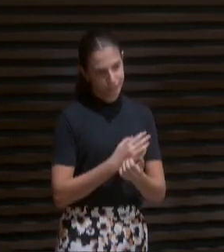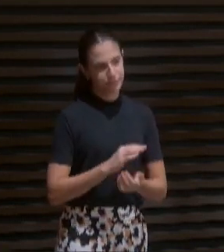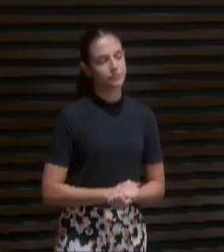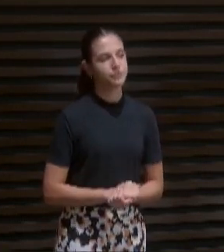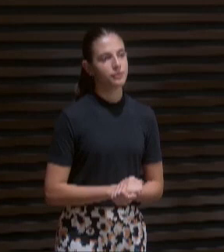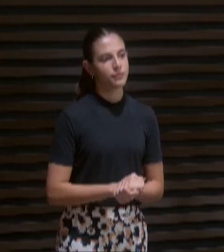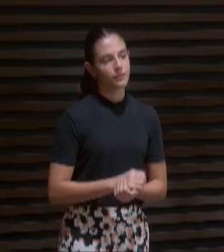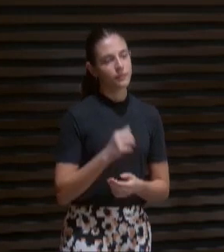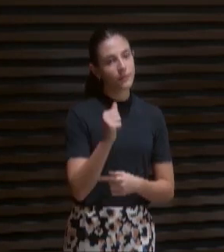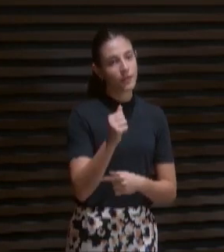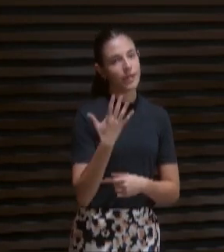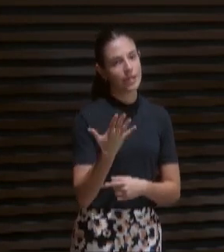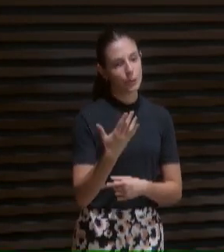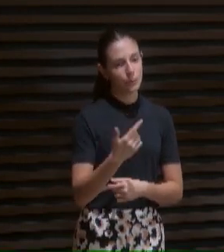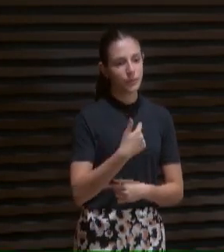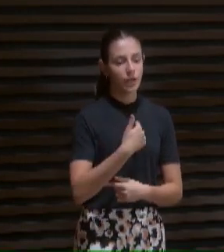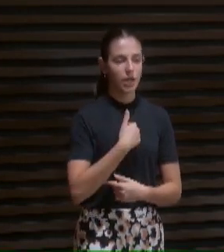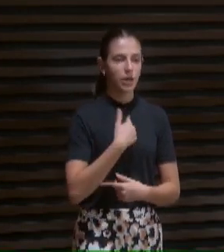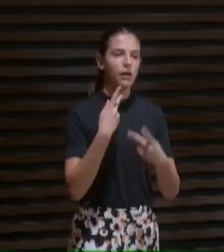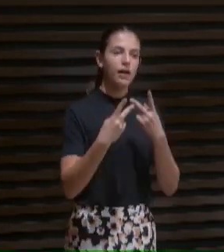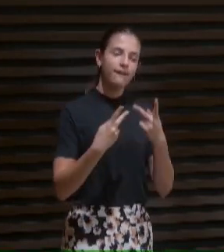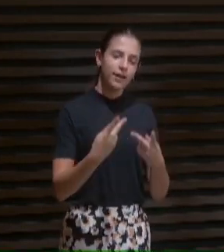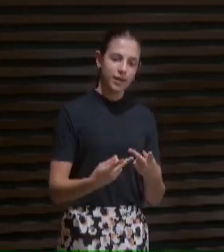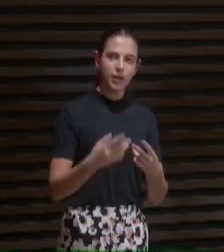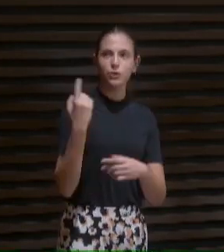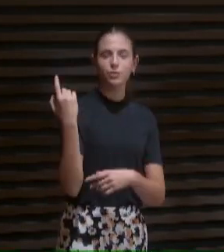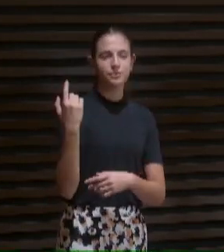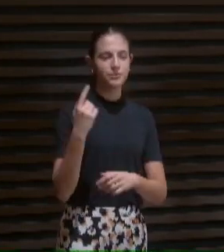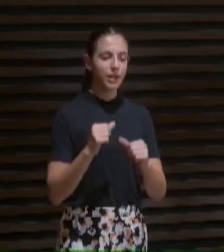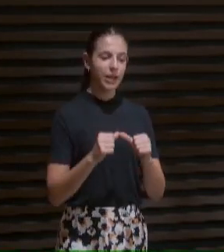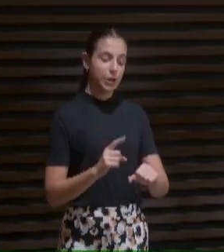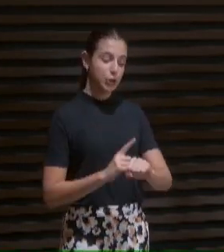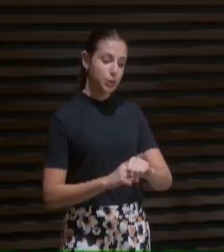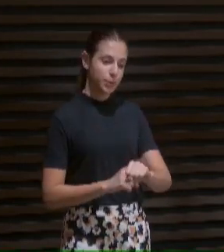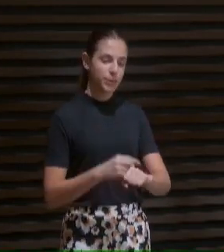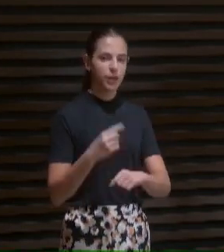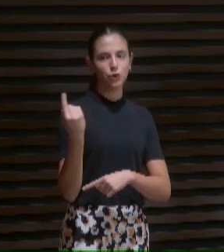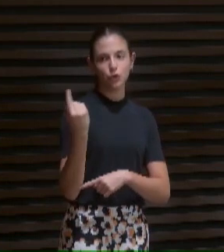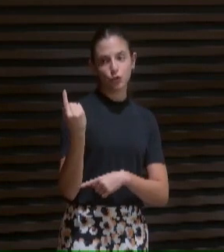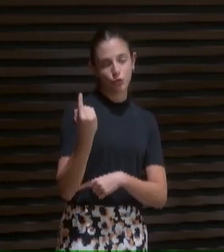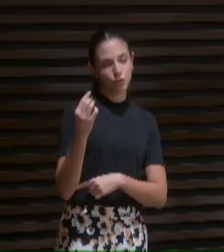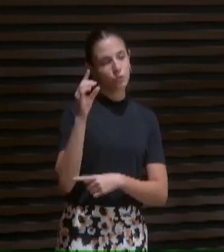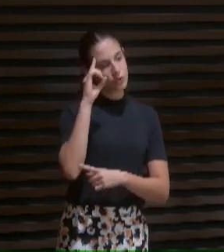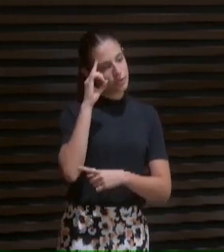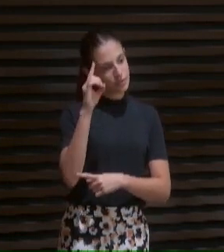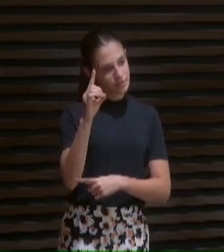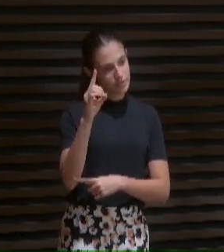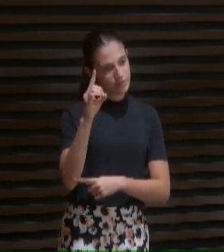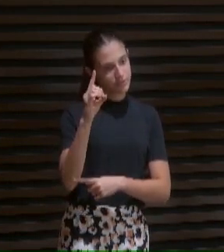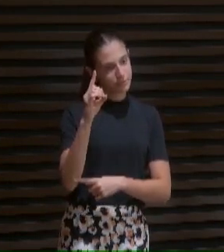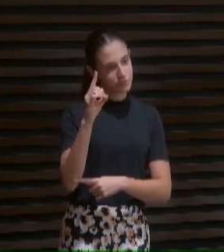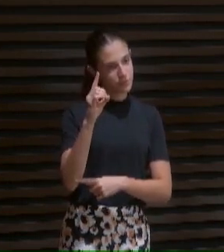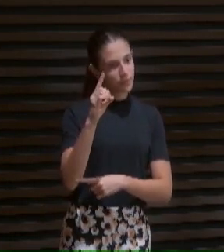Então, eu tenho falado sobre esse momento dos últimos dias, e eles começou